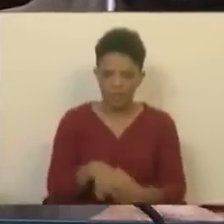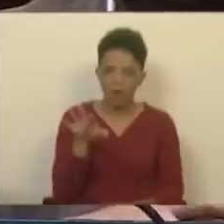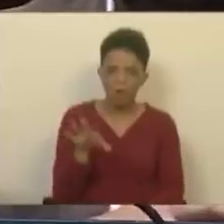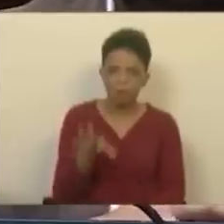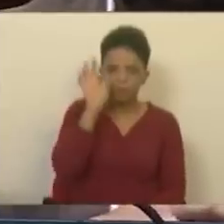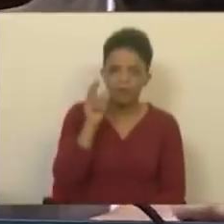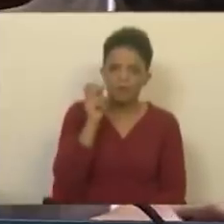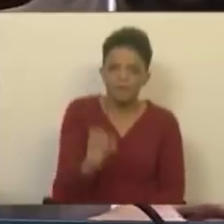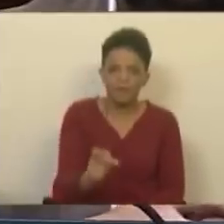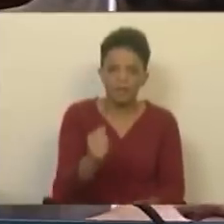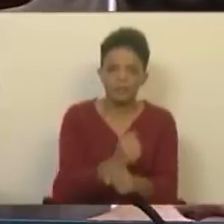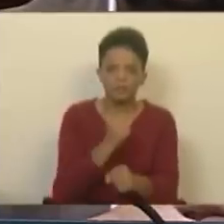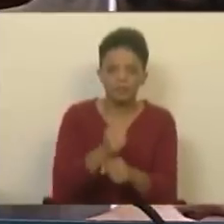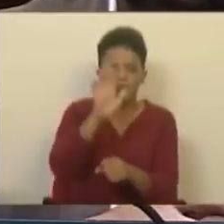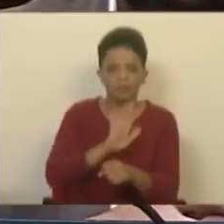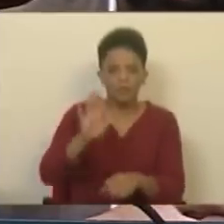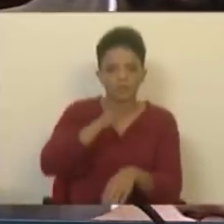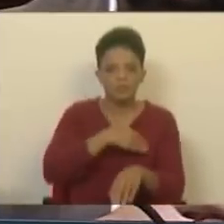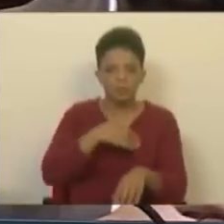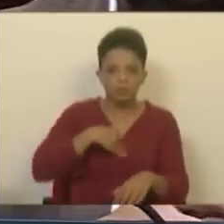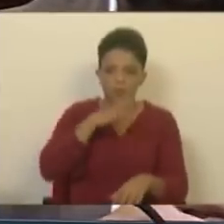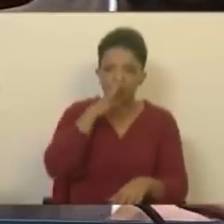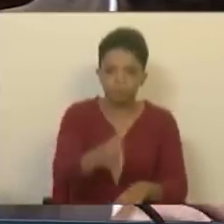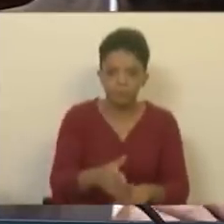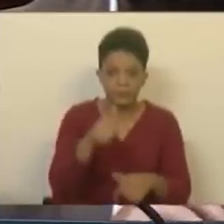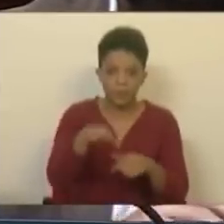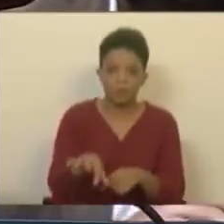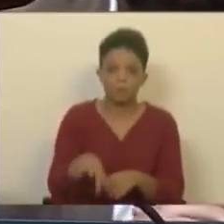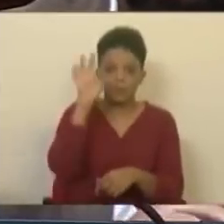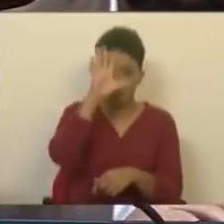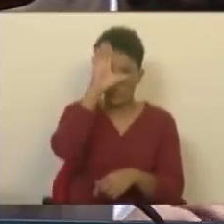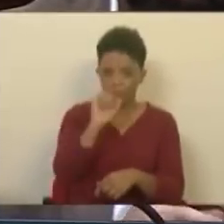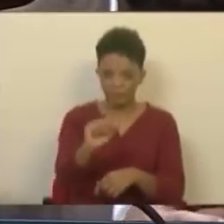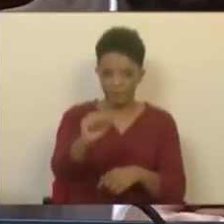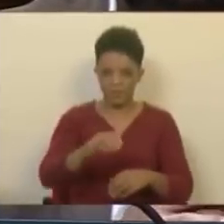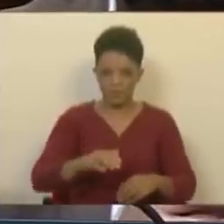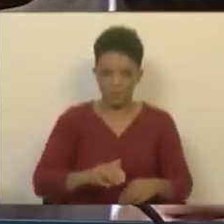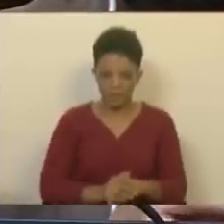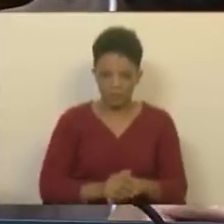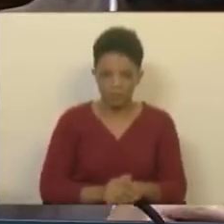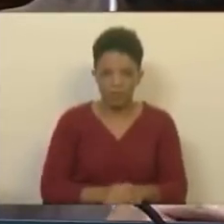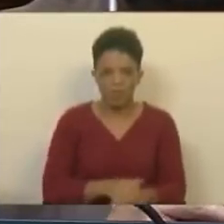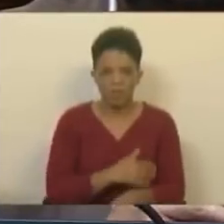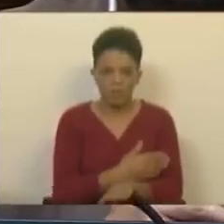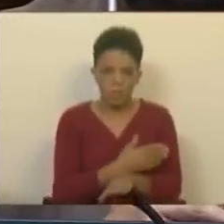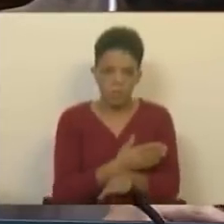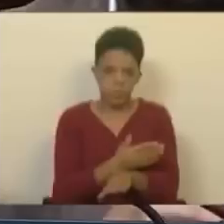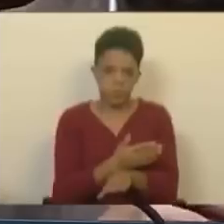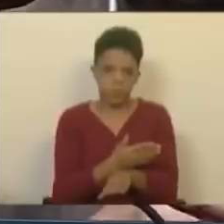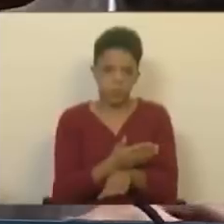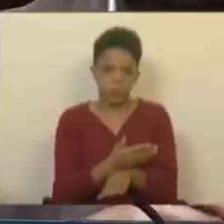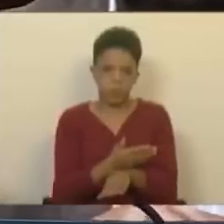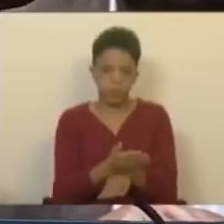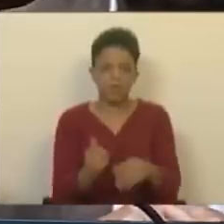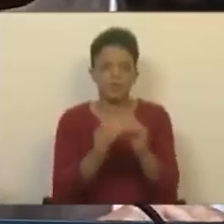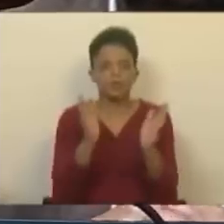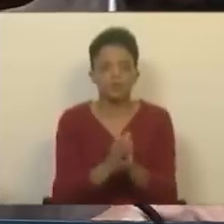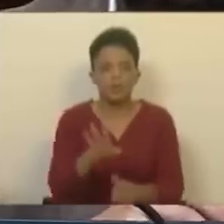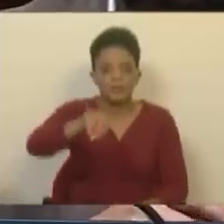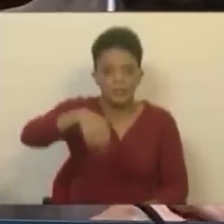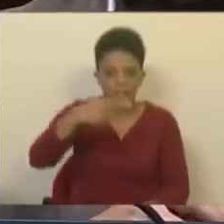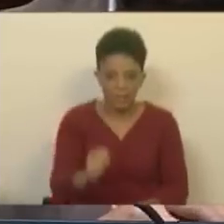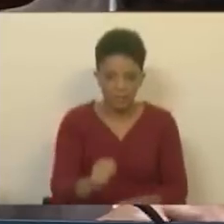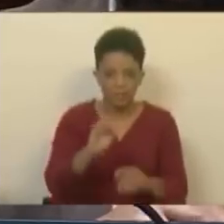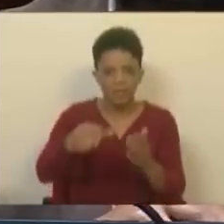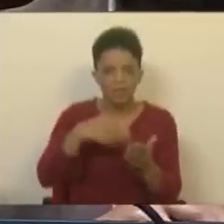opção de ficar no serviço Nacional esta opção do governo de atrasar para tudo no SNS